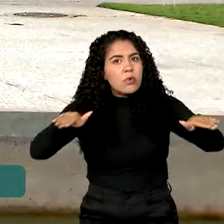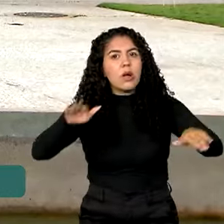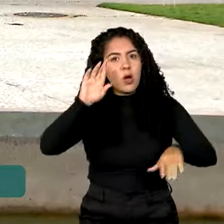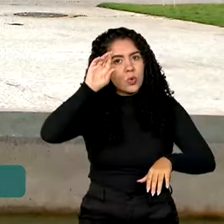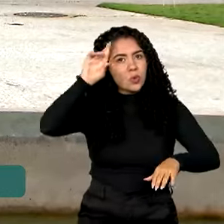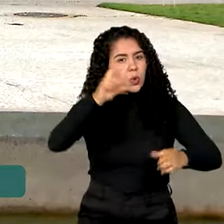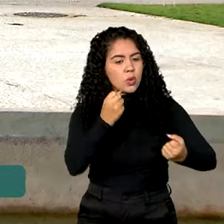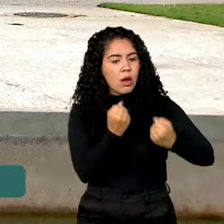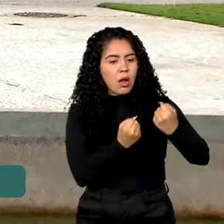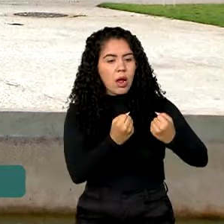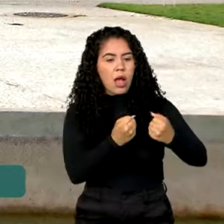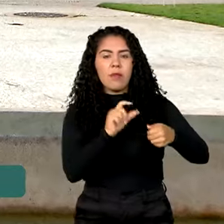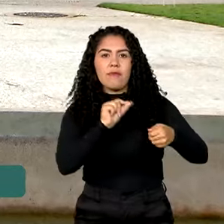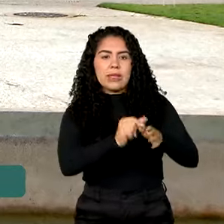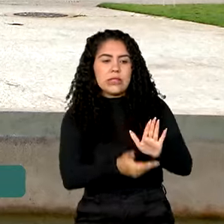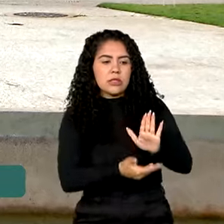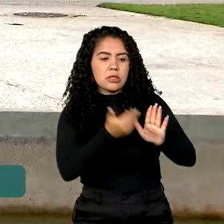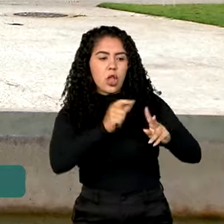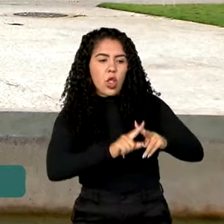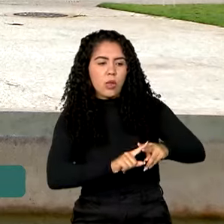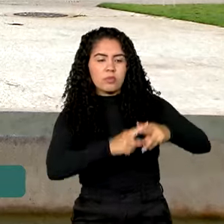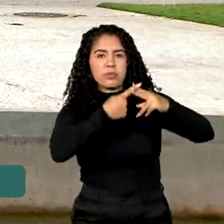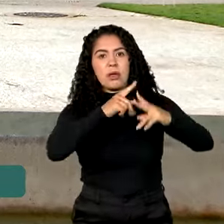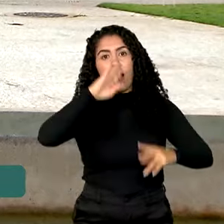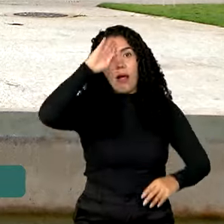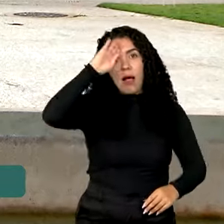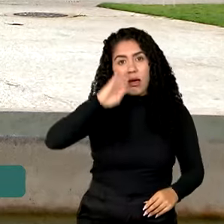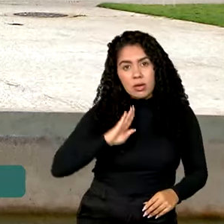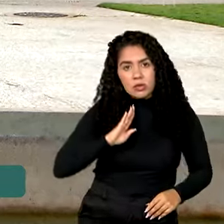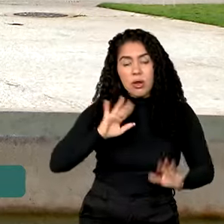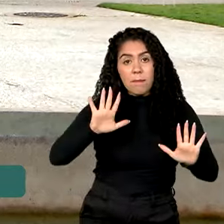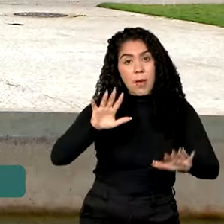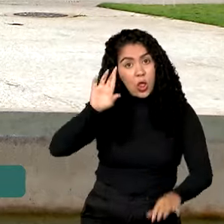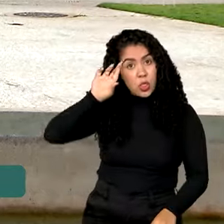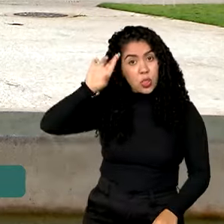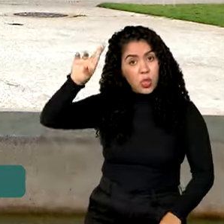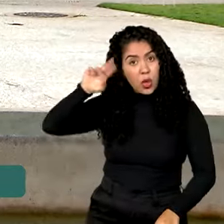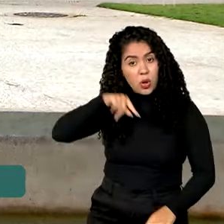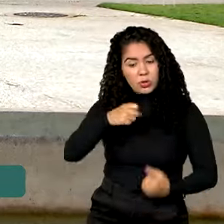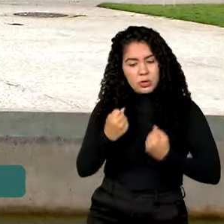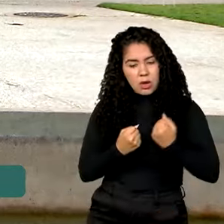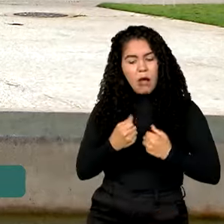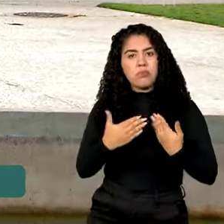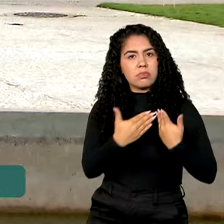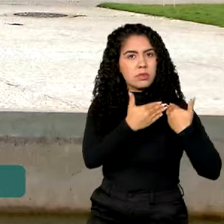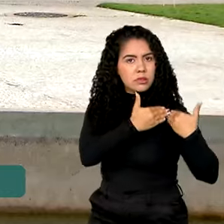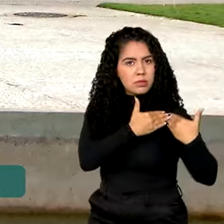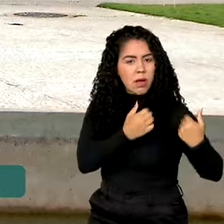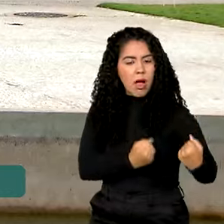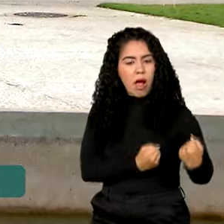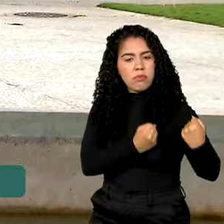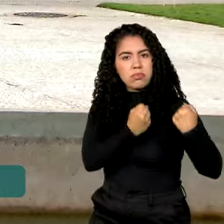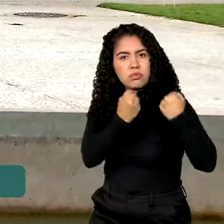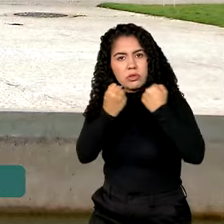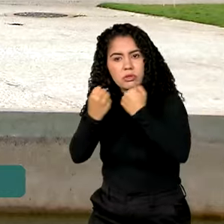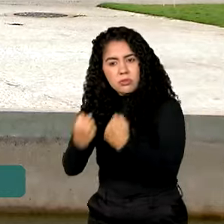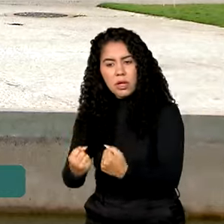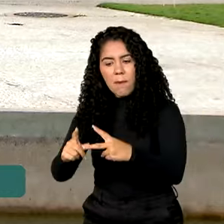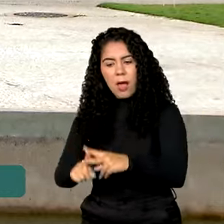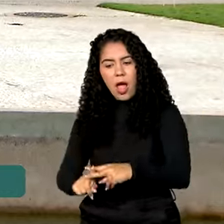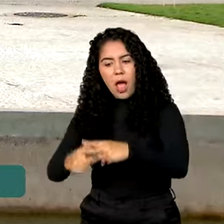as trocas gratuitamente. Já os proprietários têm a responsabilidade de levar os veículos para reparos